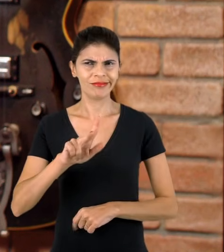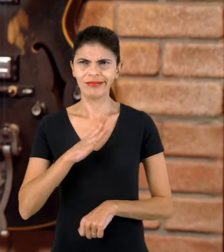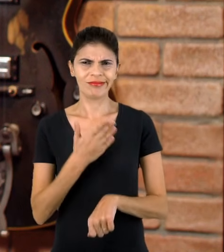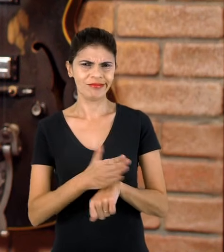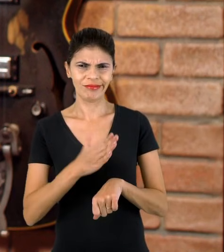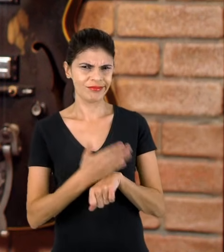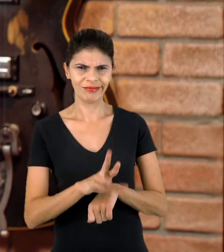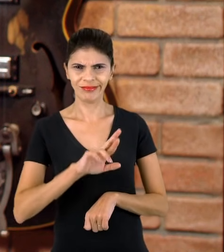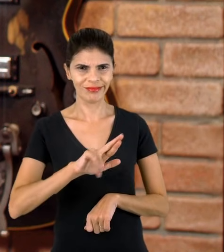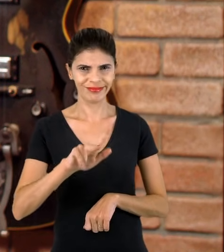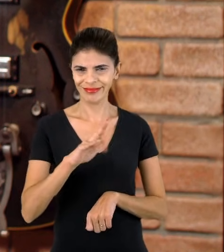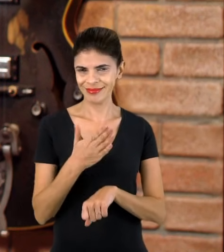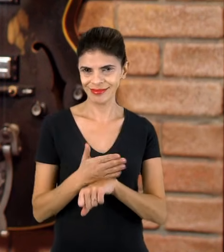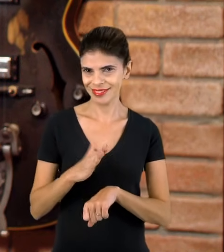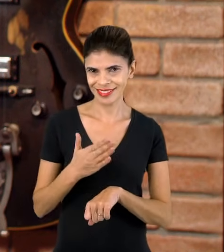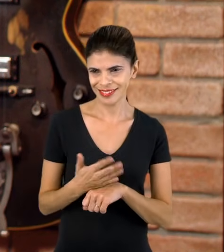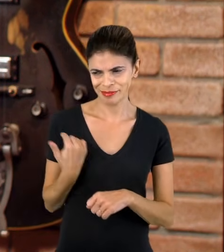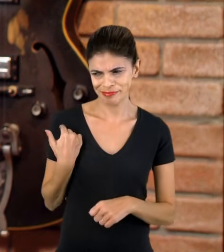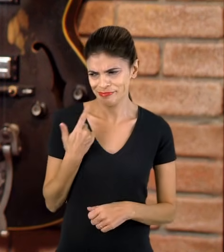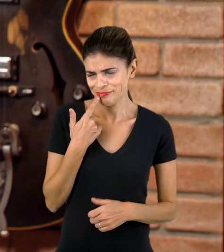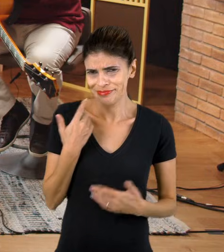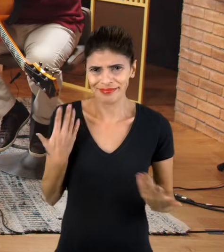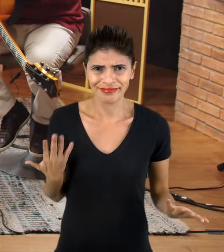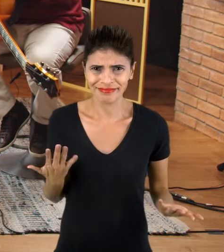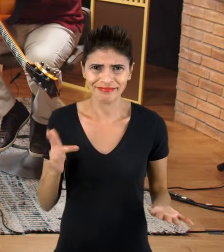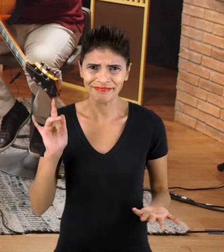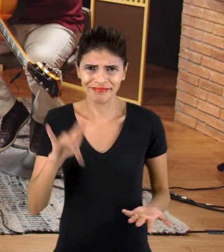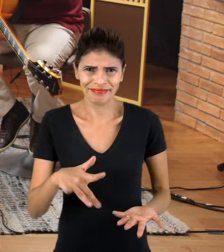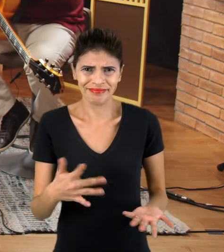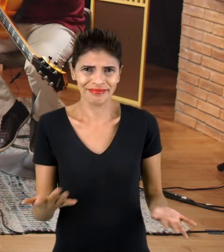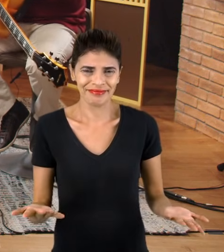pode ser chamado de ensaio.